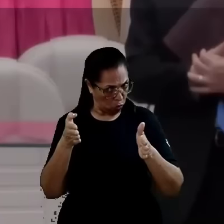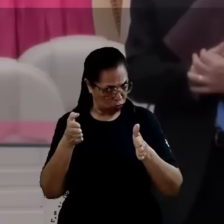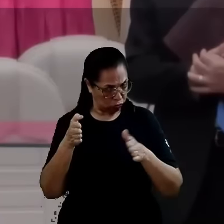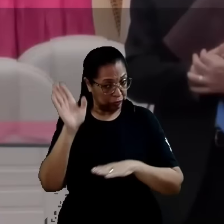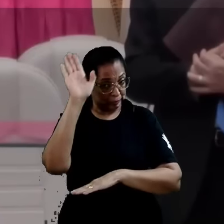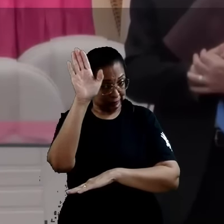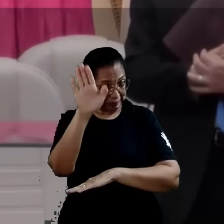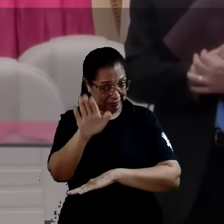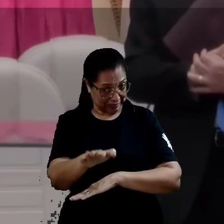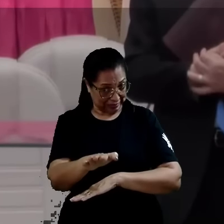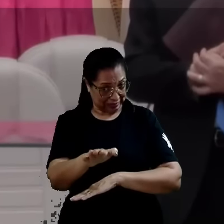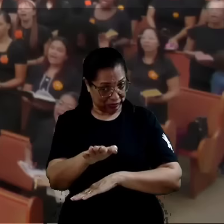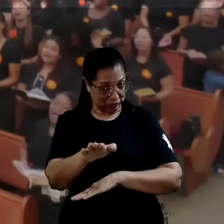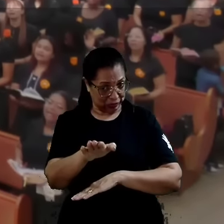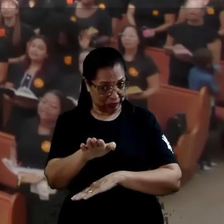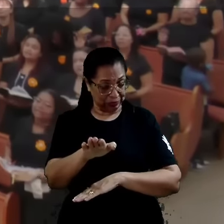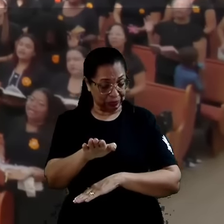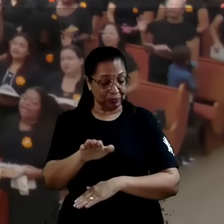tarde